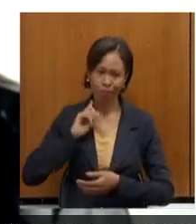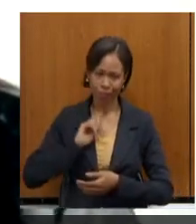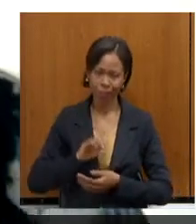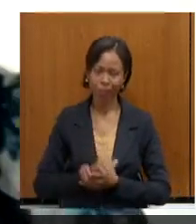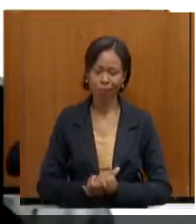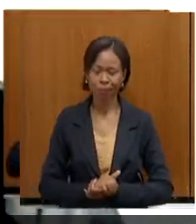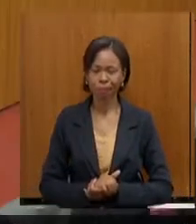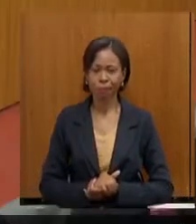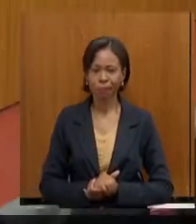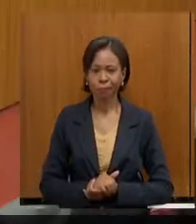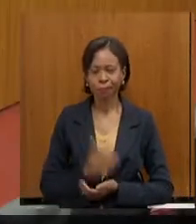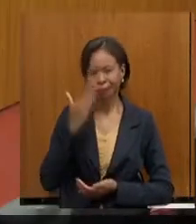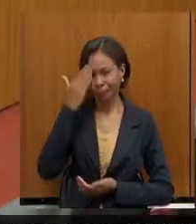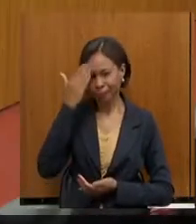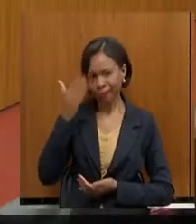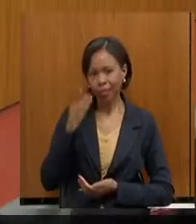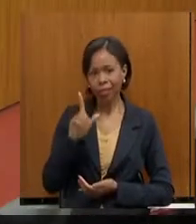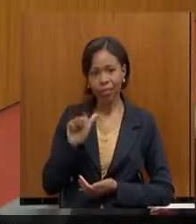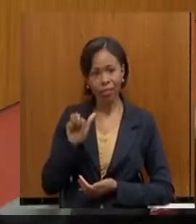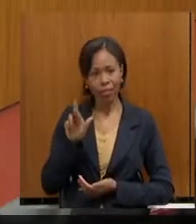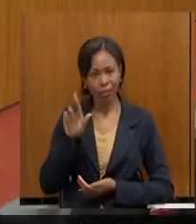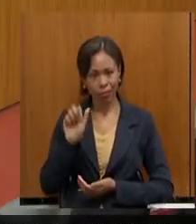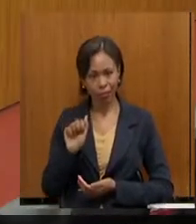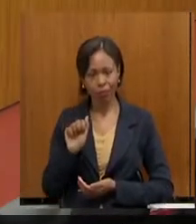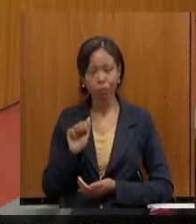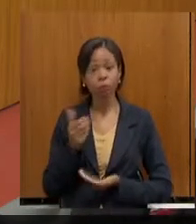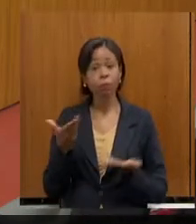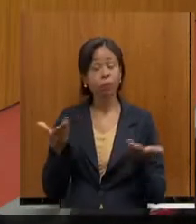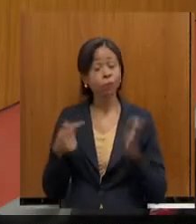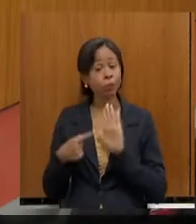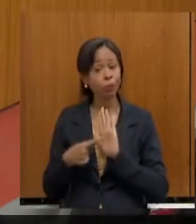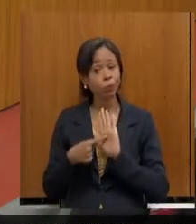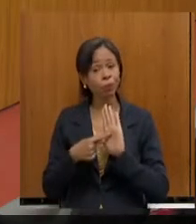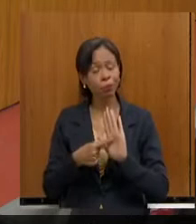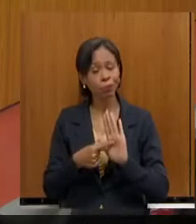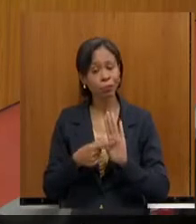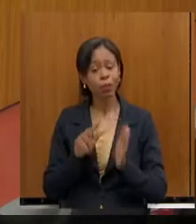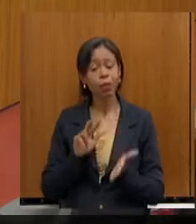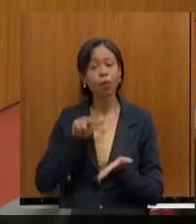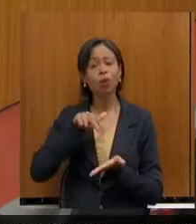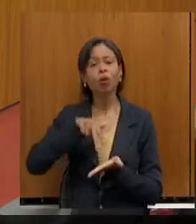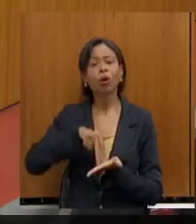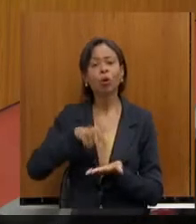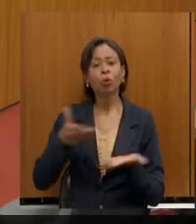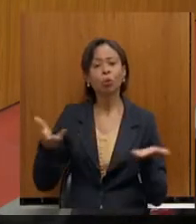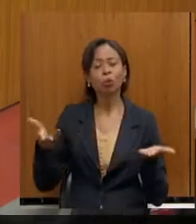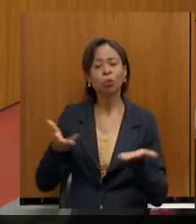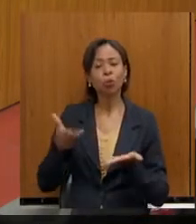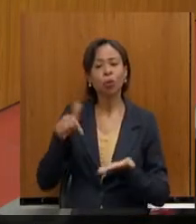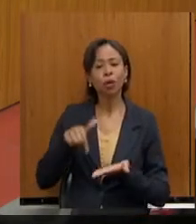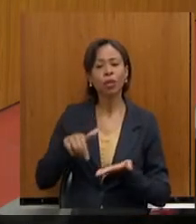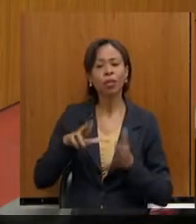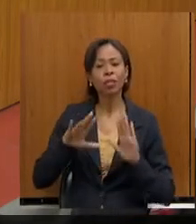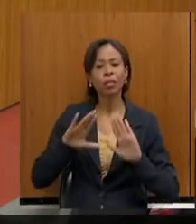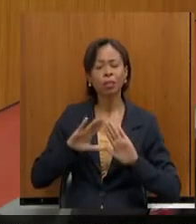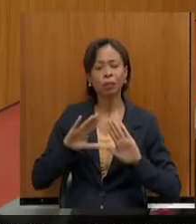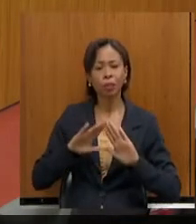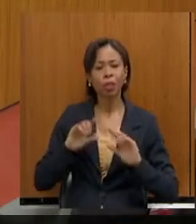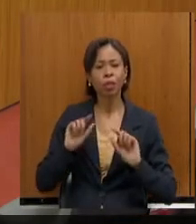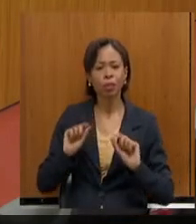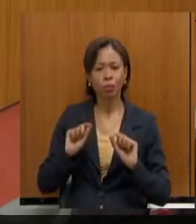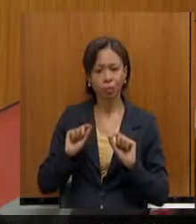obrigado Deputado Laura Serrano eu quero registrar a presença nesta reunião da Assembleia fiscaliza